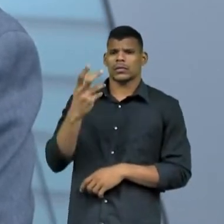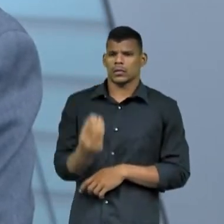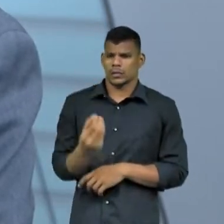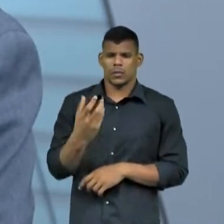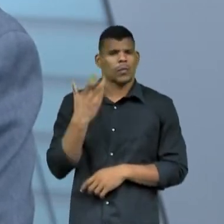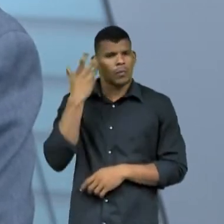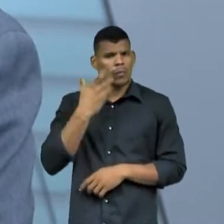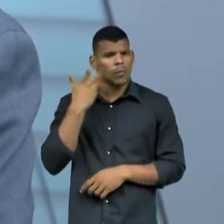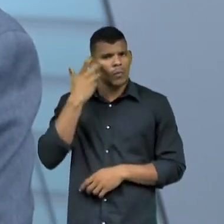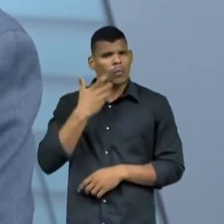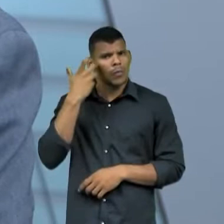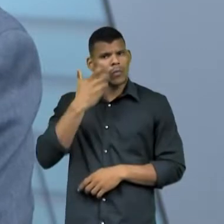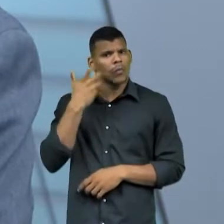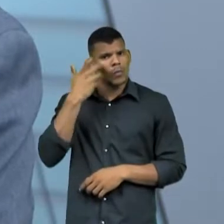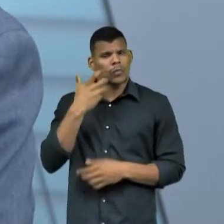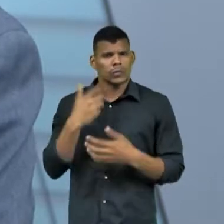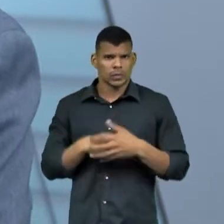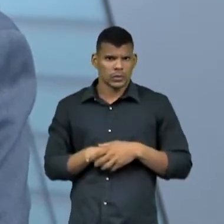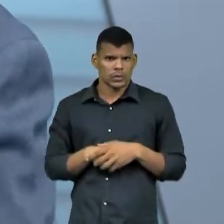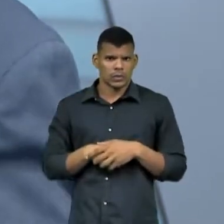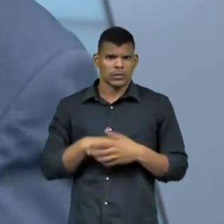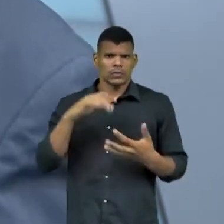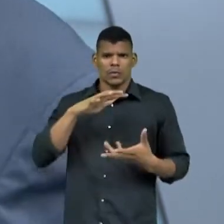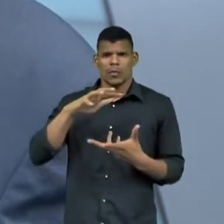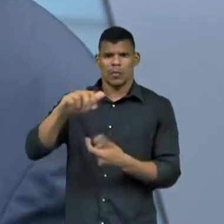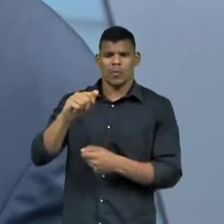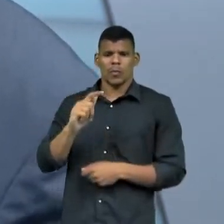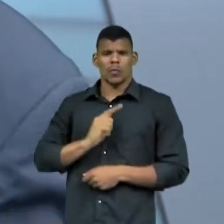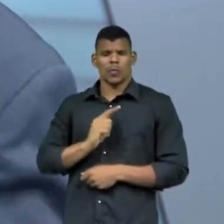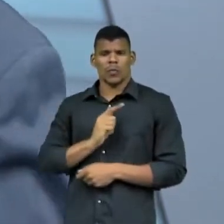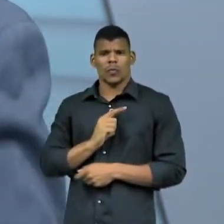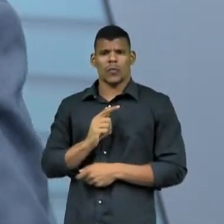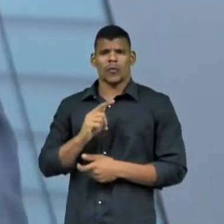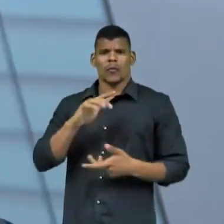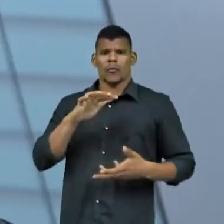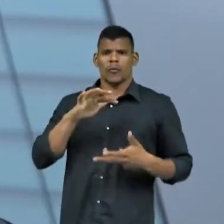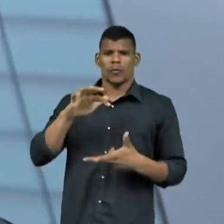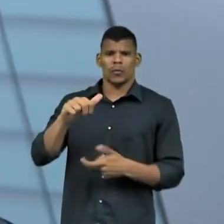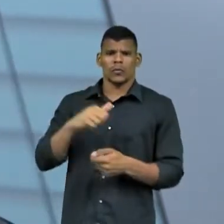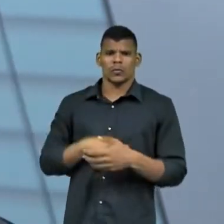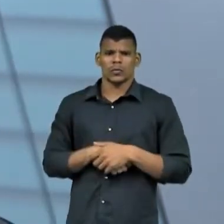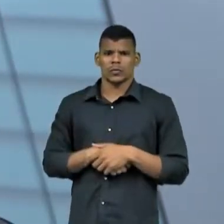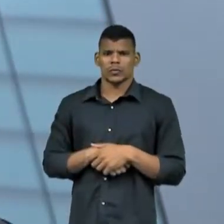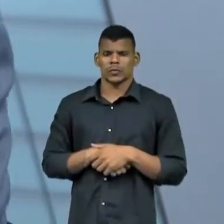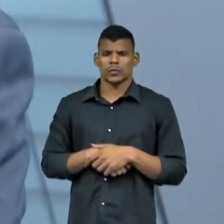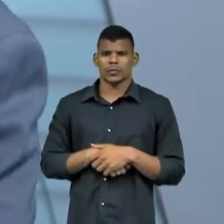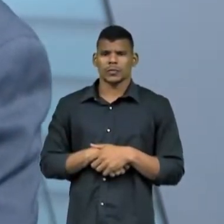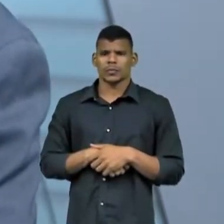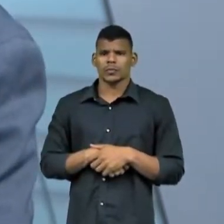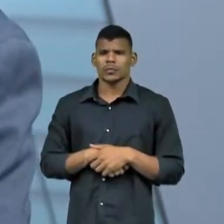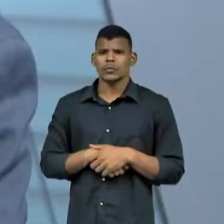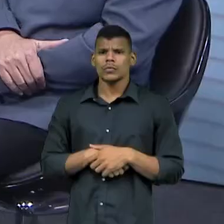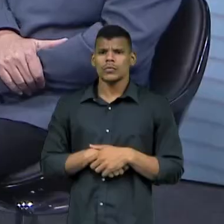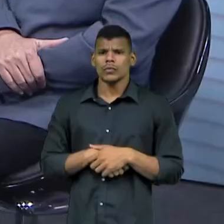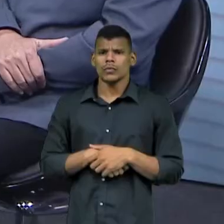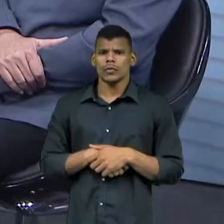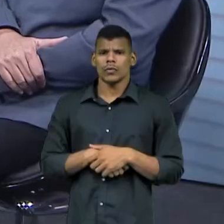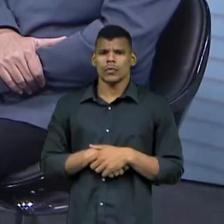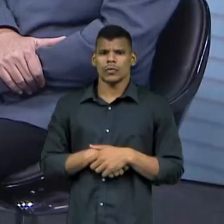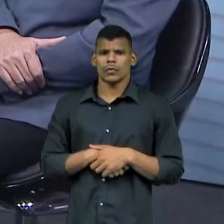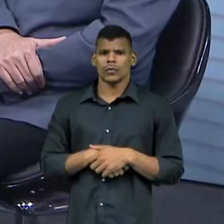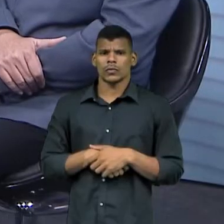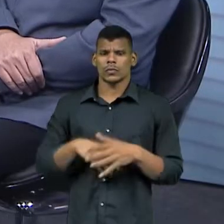Certo Galileu é o mundo tem medo Utopia a Padre é Padre Zezinho também utopia o grande Padre